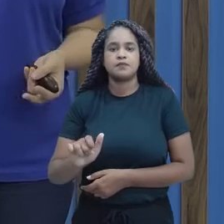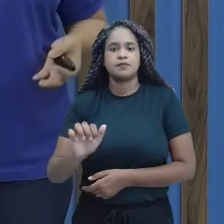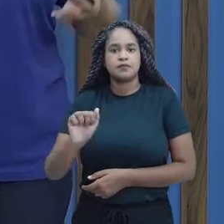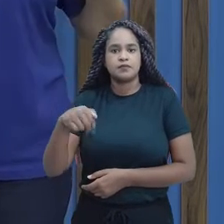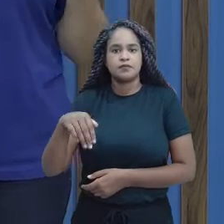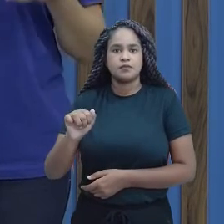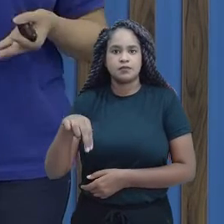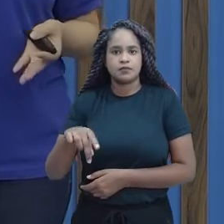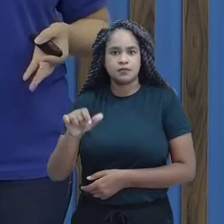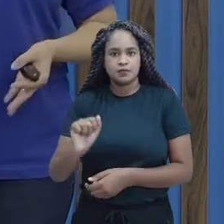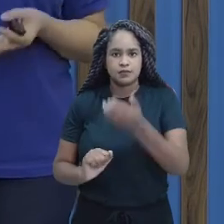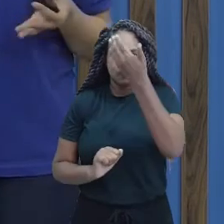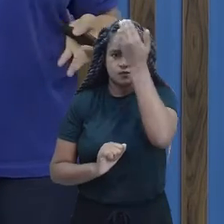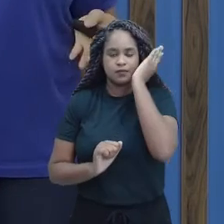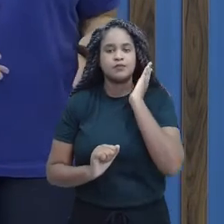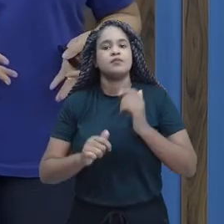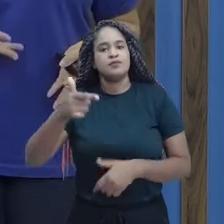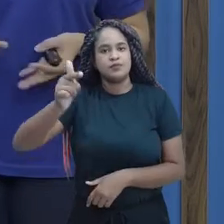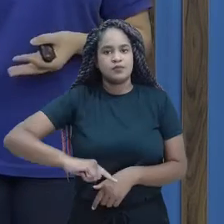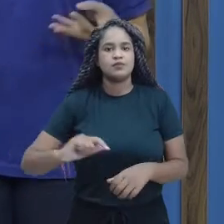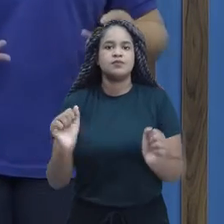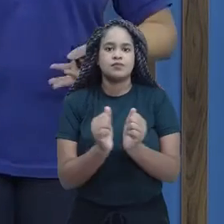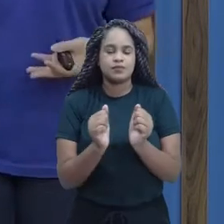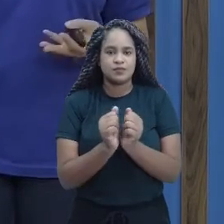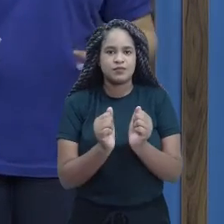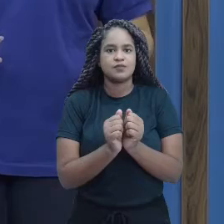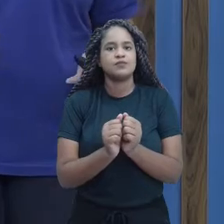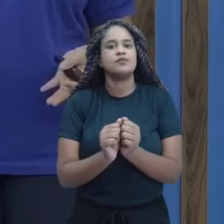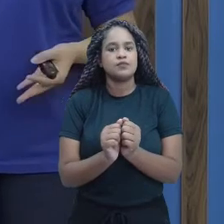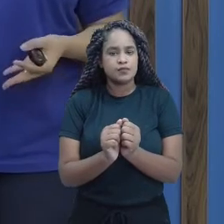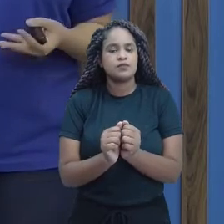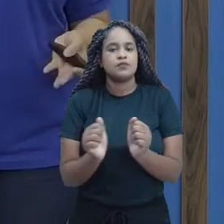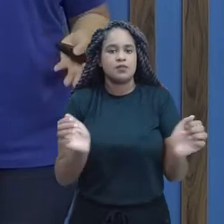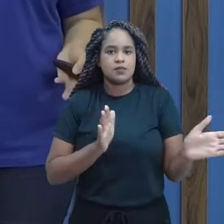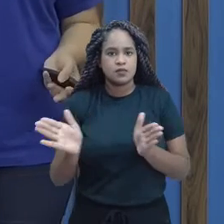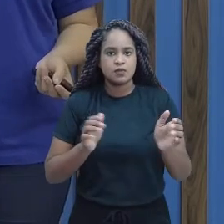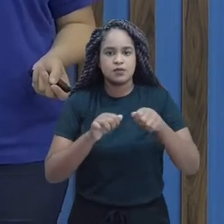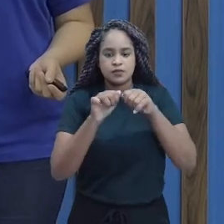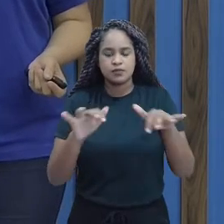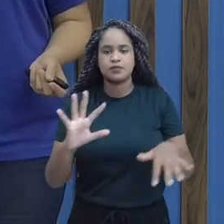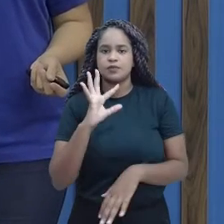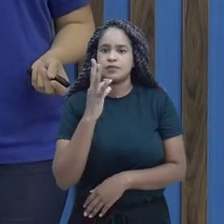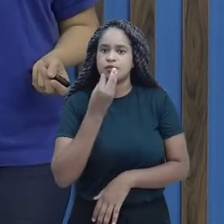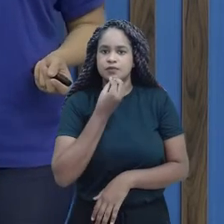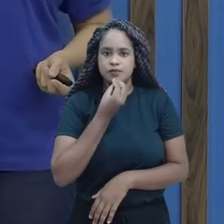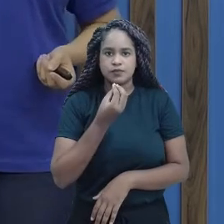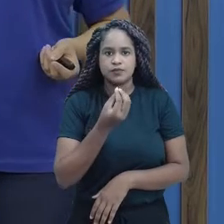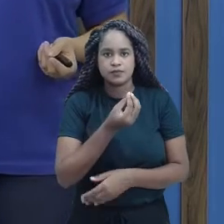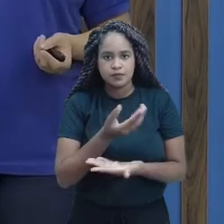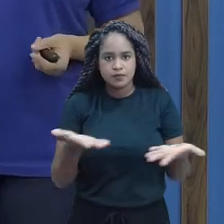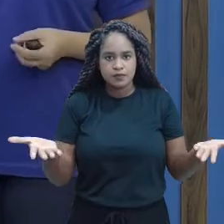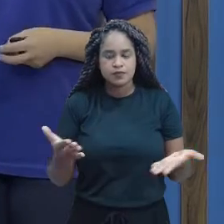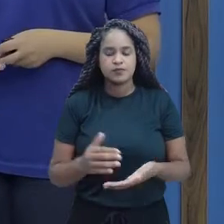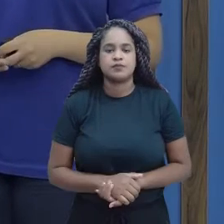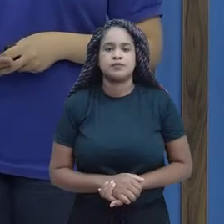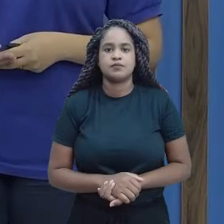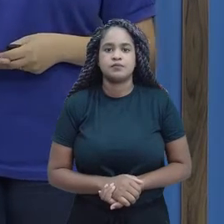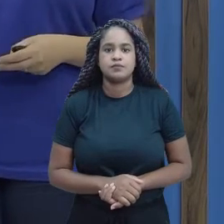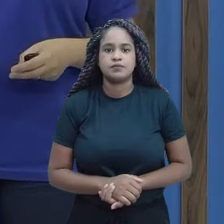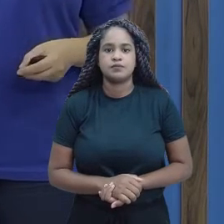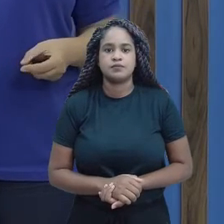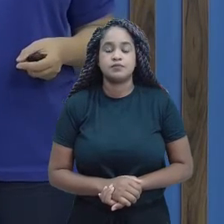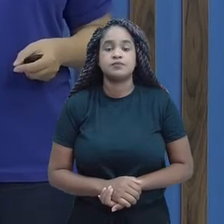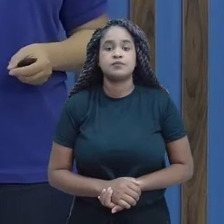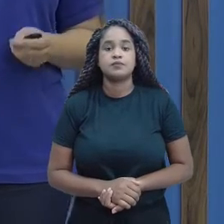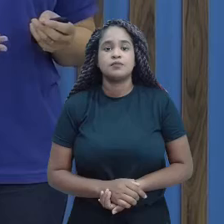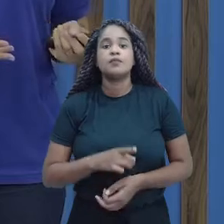né? Então, a Amanda aqui mais uma vez ajudando a gente a trazer um pouquinho, né, a passar um pouquinho de conhecimento para vocês, tá certo? Vê só, lá